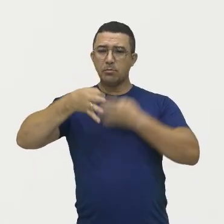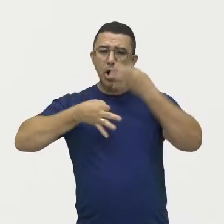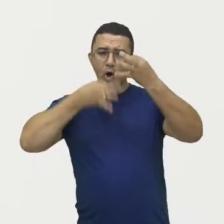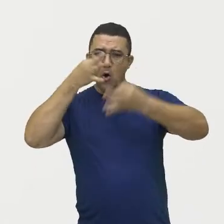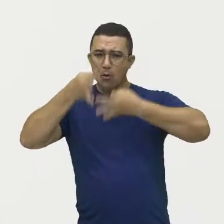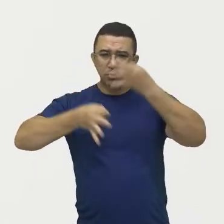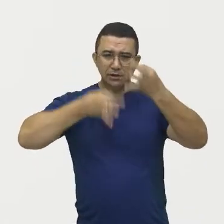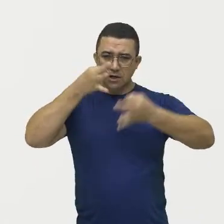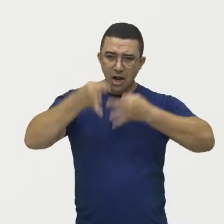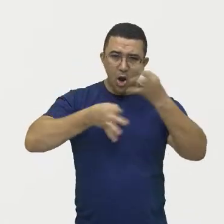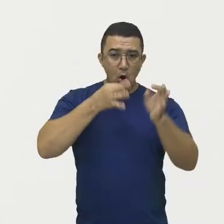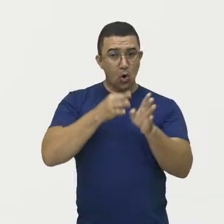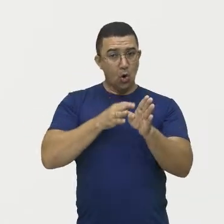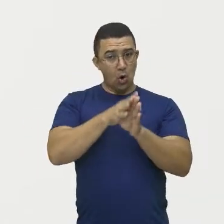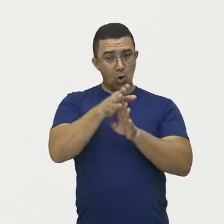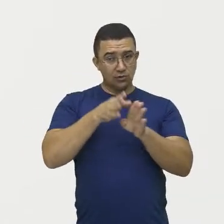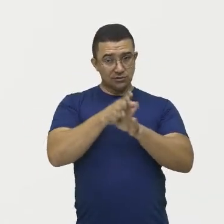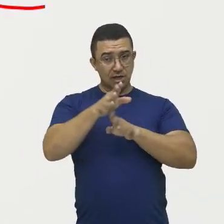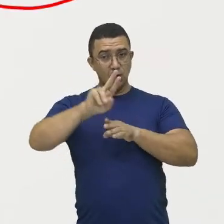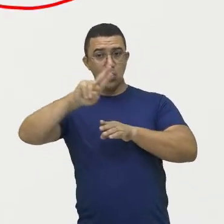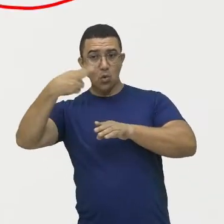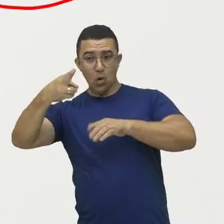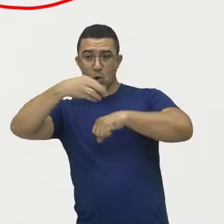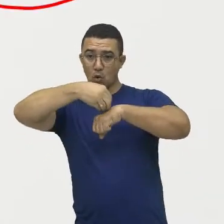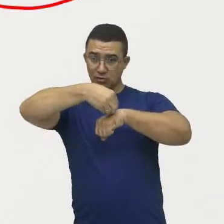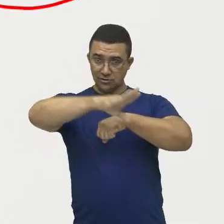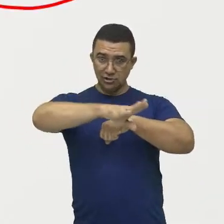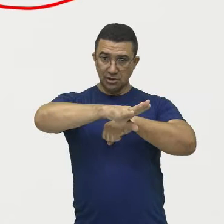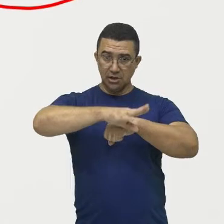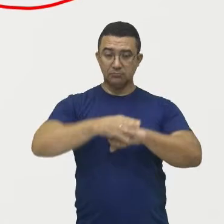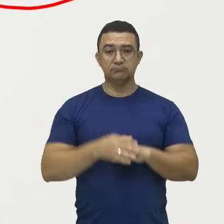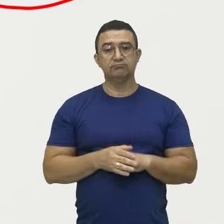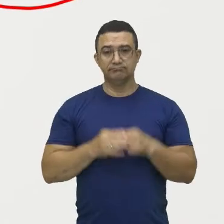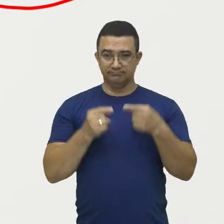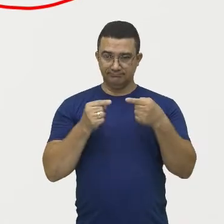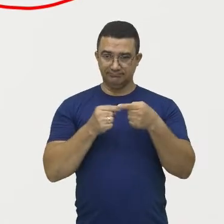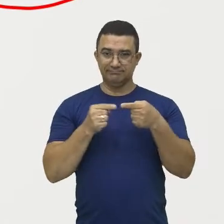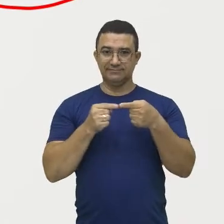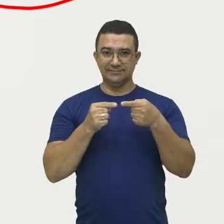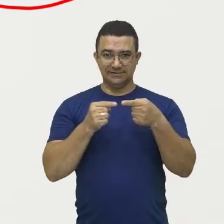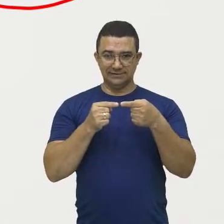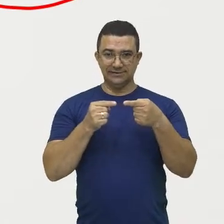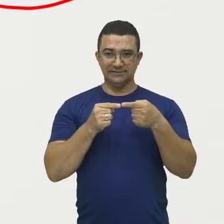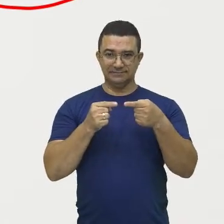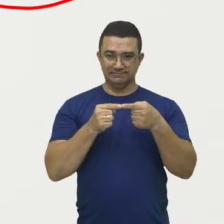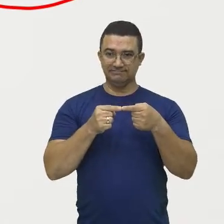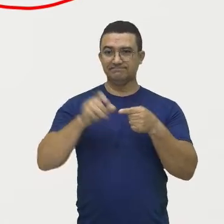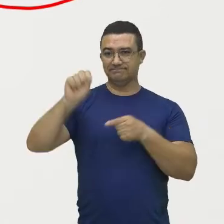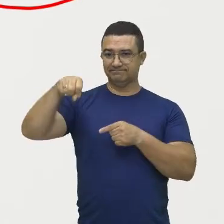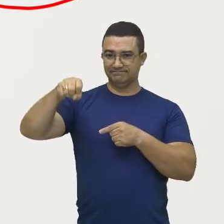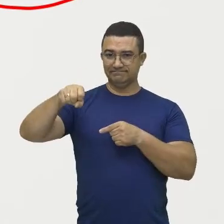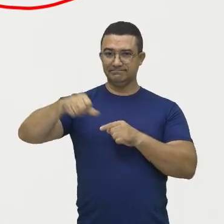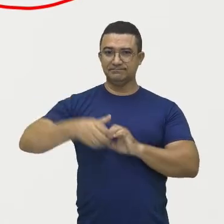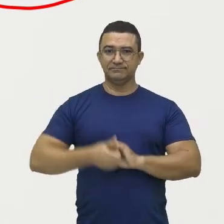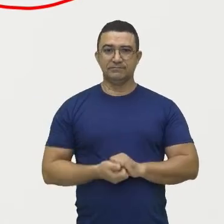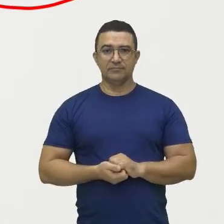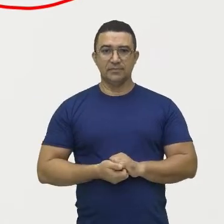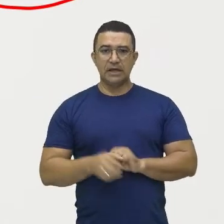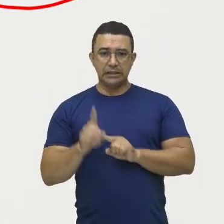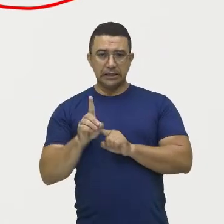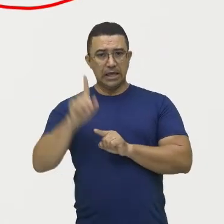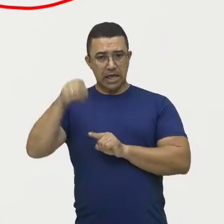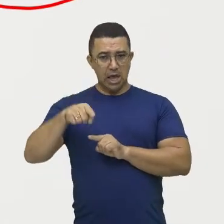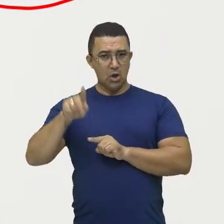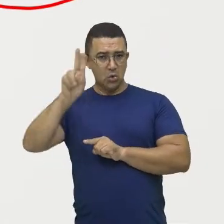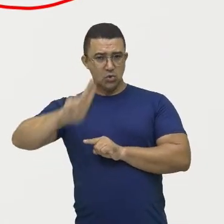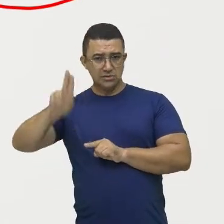sugestões, conselhos ou dicas? Sim, exatamente. Então essa aqui é a nossa resposta correta. É usado para